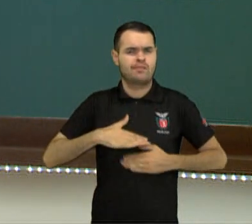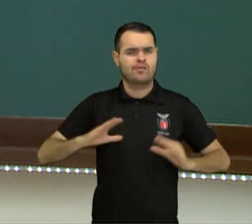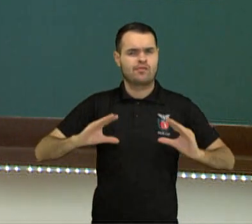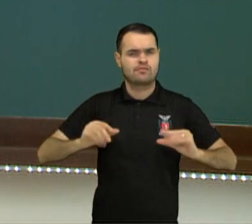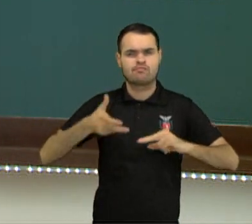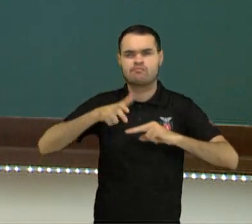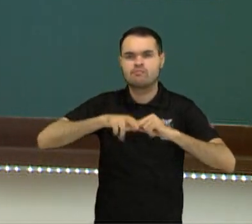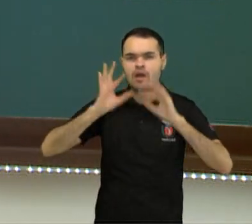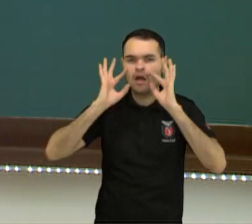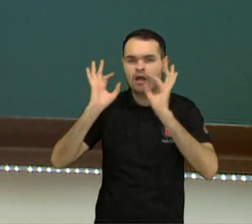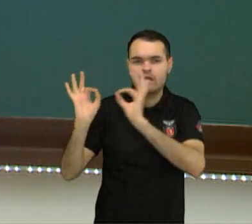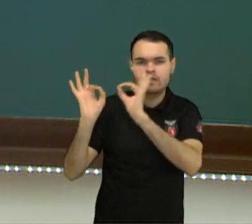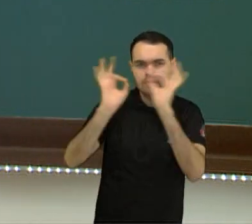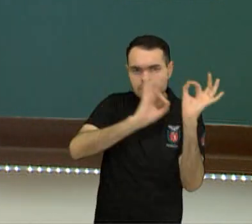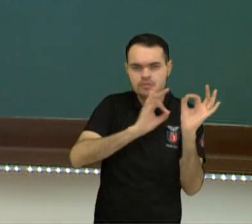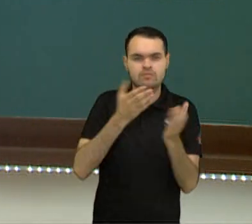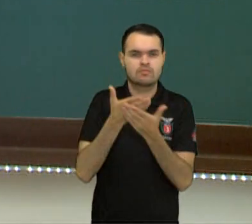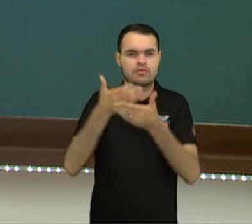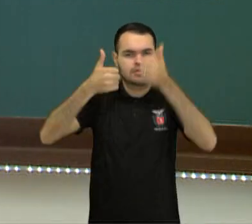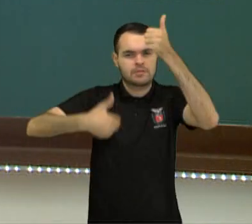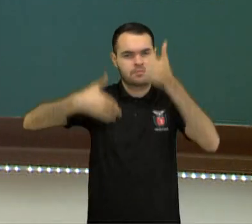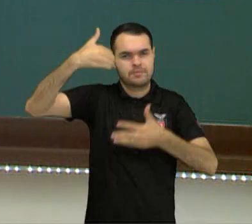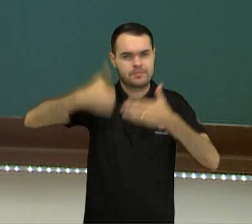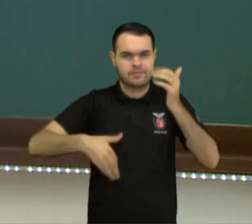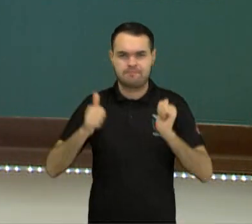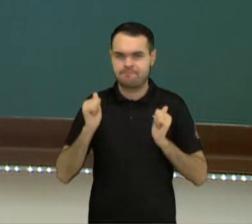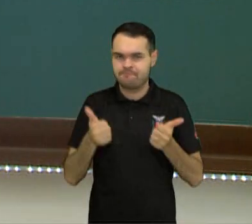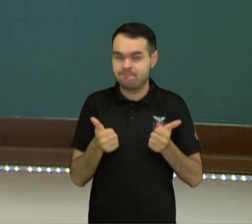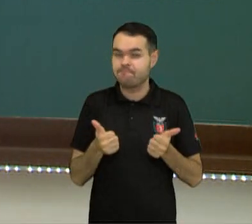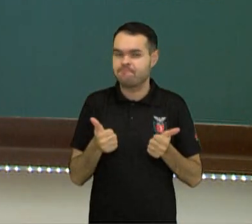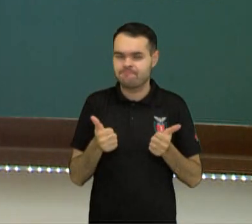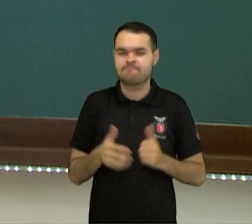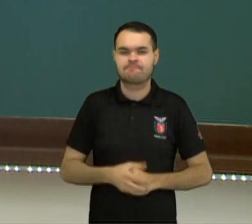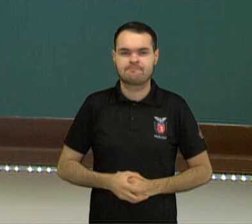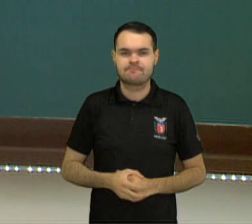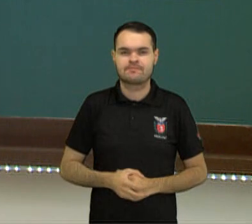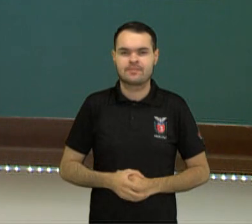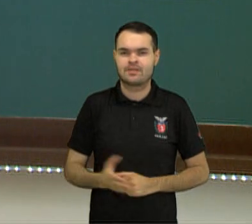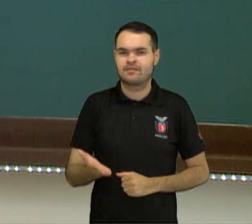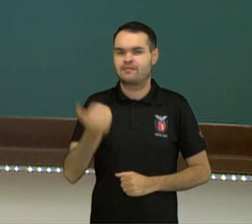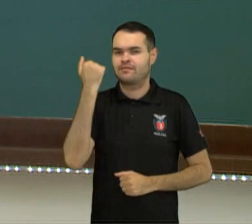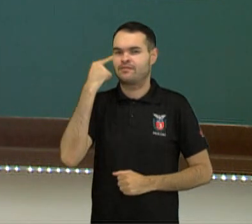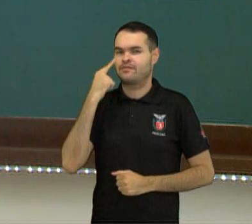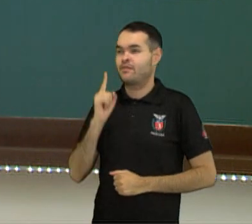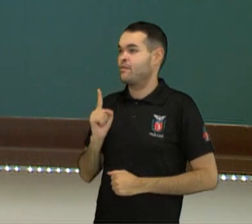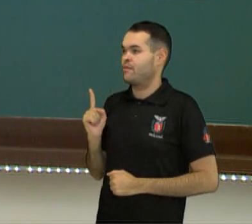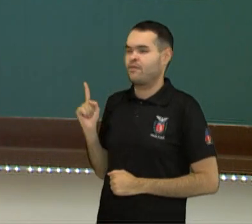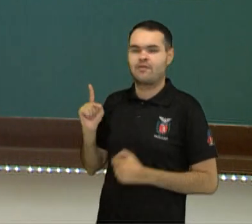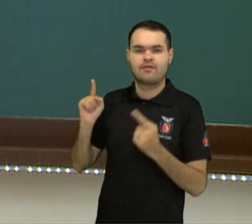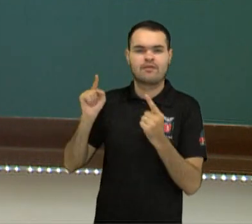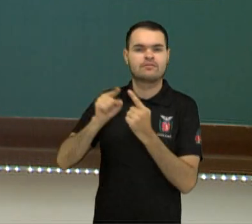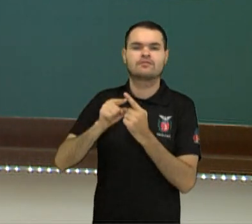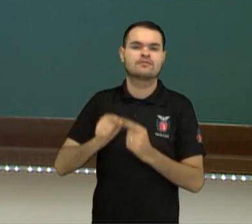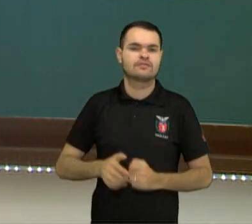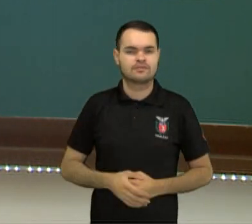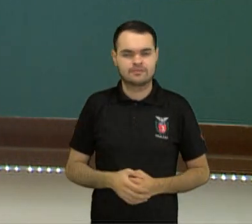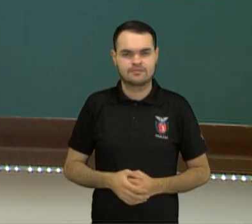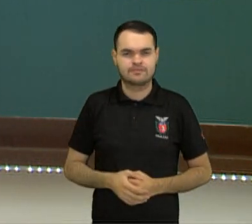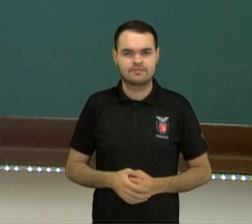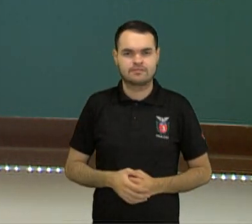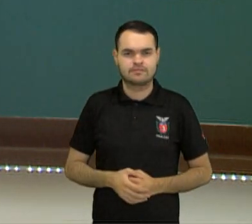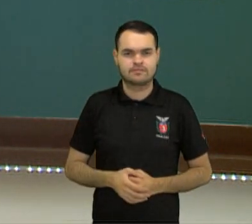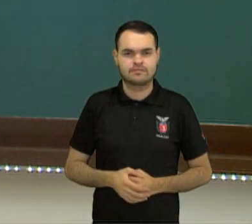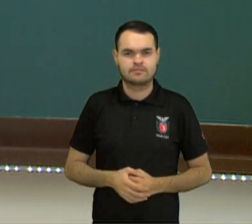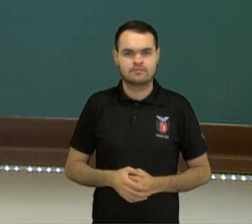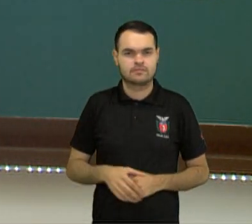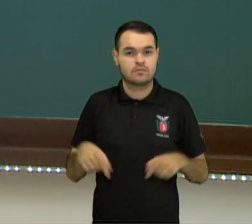ter total atenção a tudo aquilo que eu vou propor aqui na nossa aula, beleza? Bora ver aqui quais são os nossos objetivos. Teremos